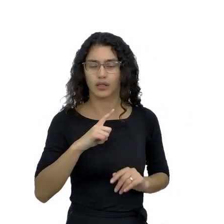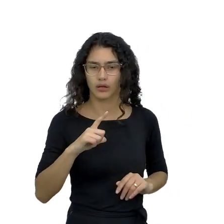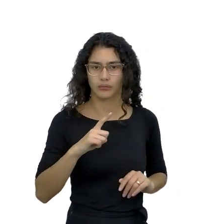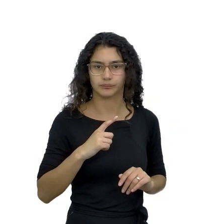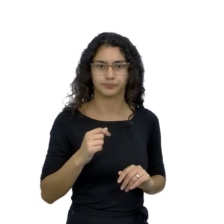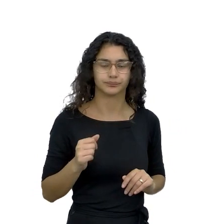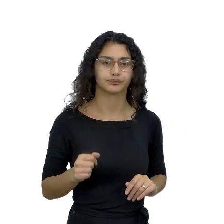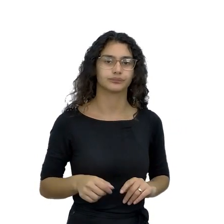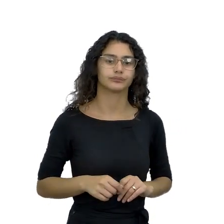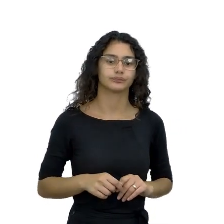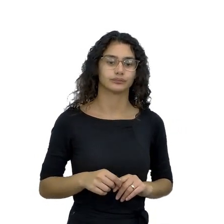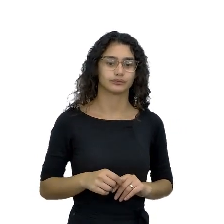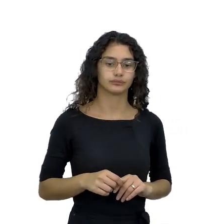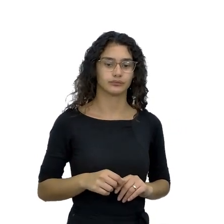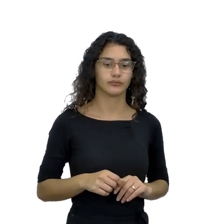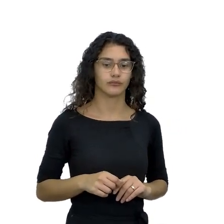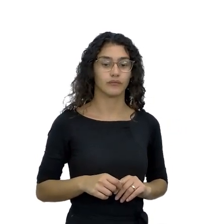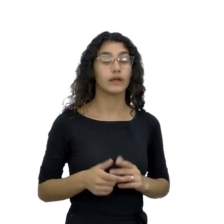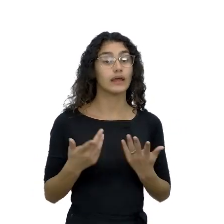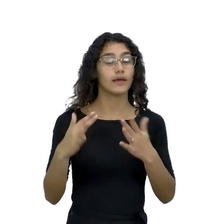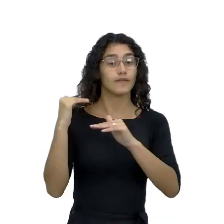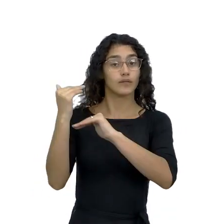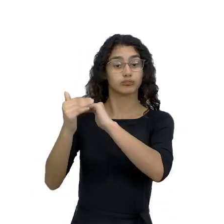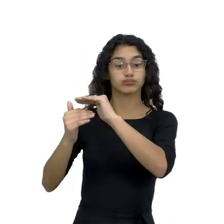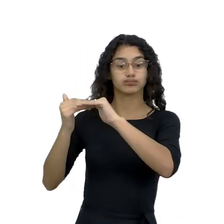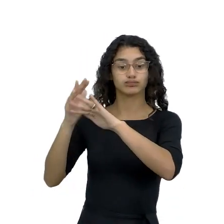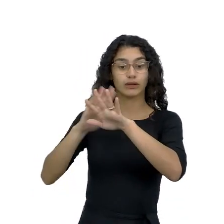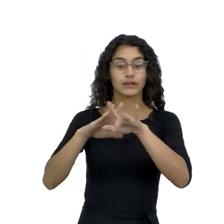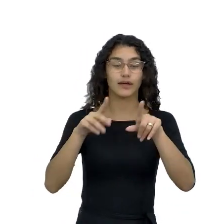entorno e construir